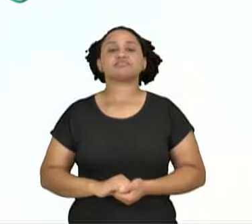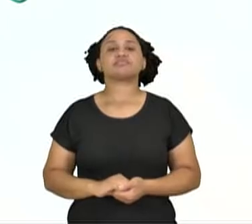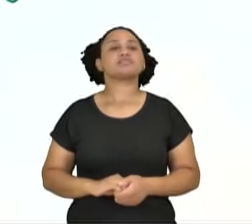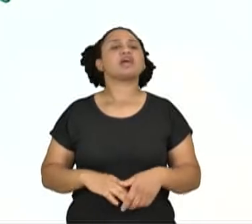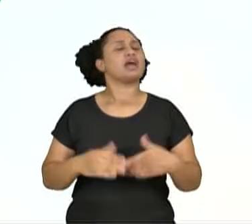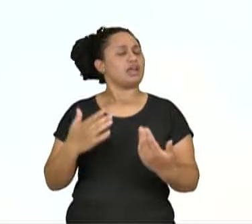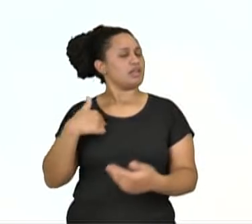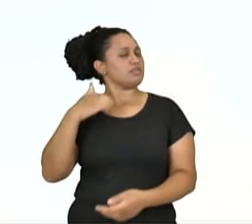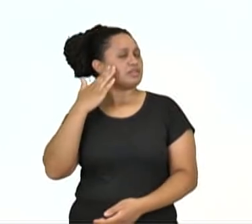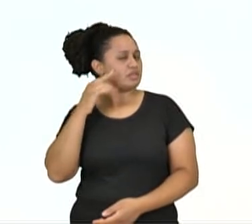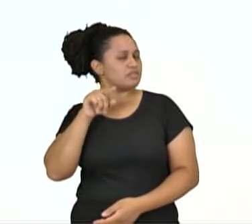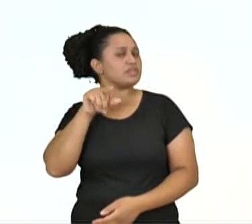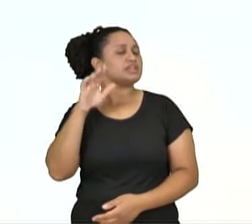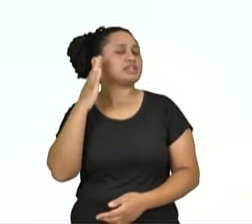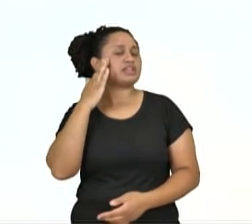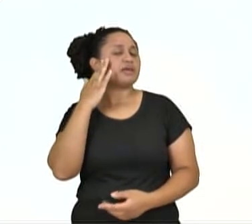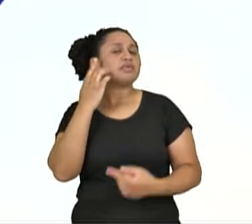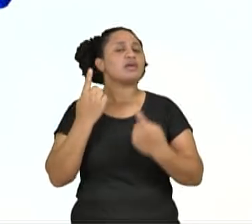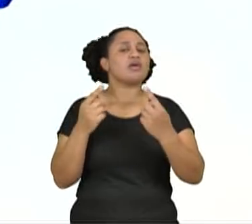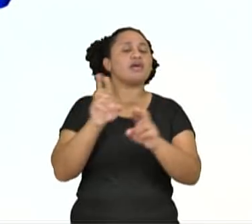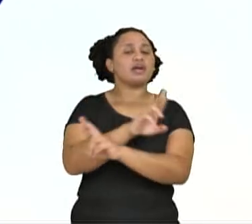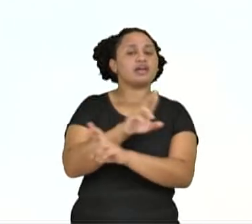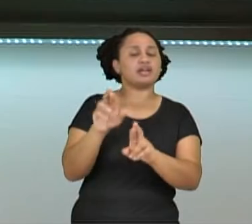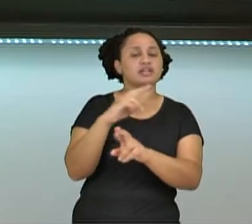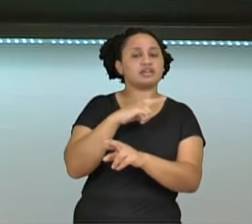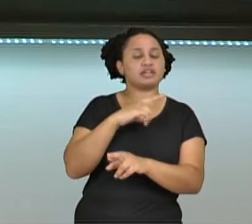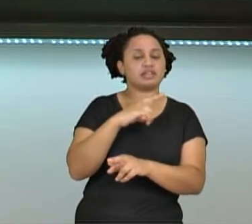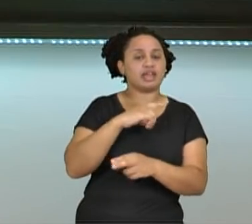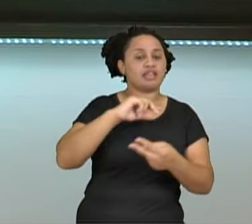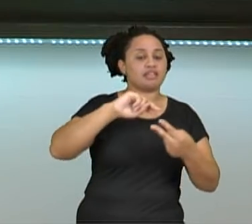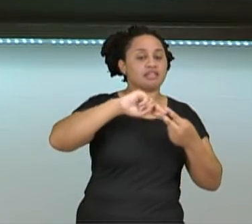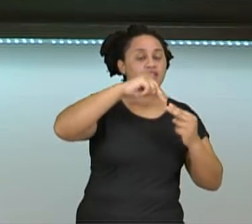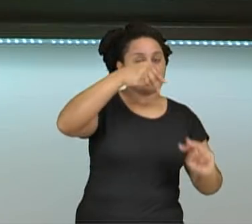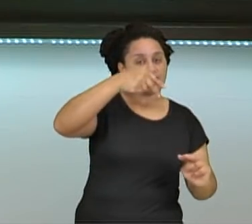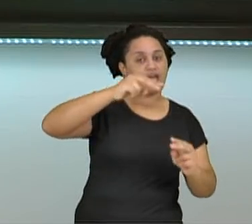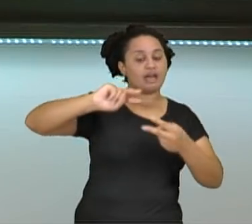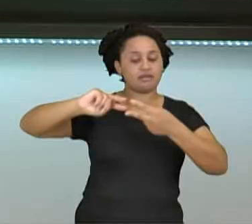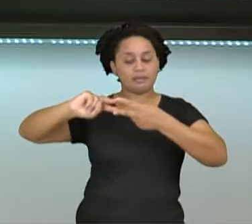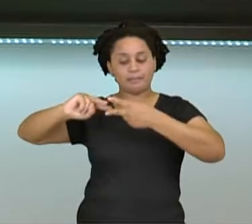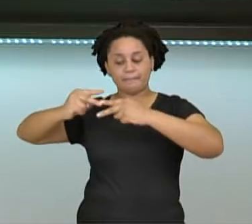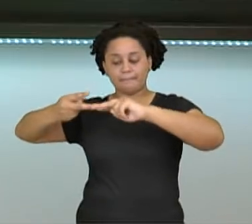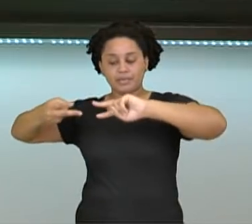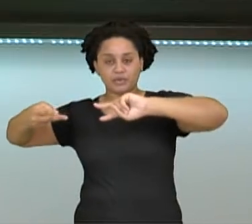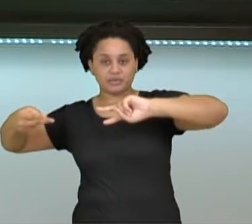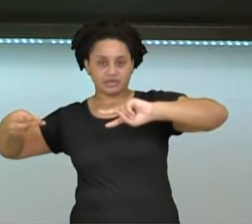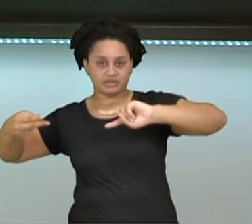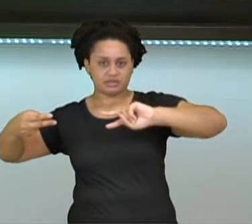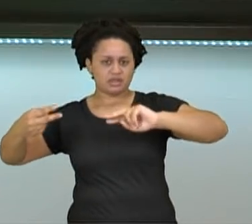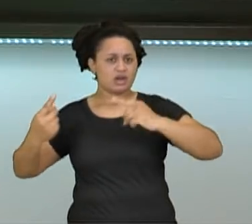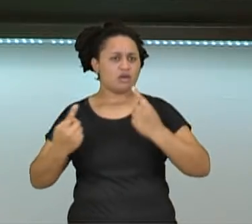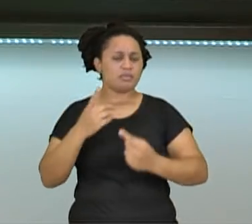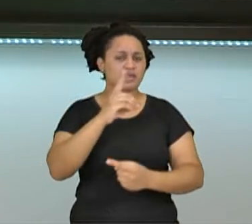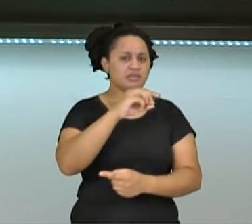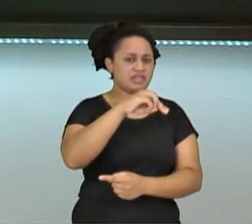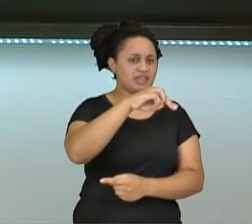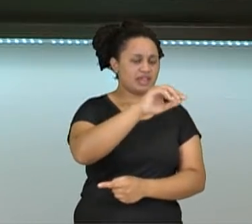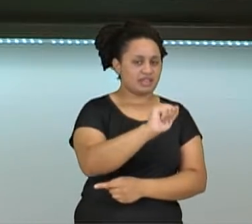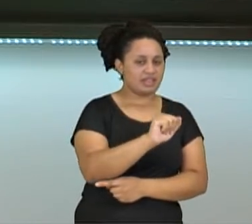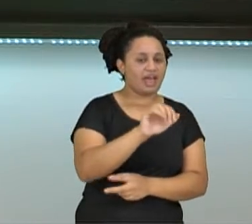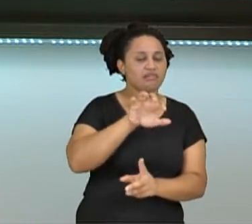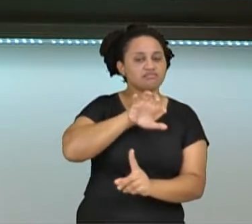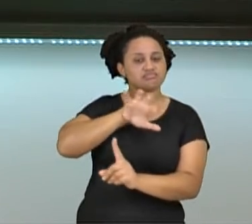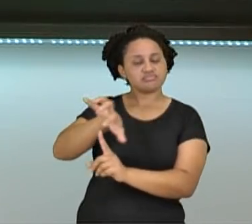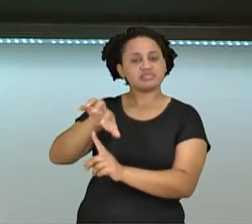Qual é a relação entre o DNA e as proteínas? O que você acha que uma coisa tem a ver com a outra? Como que o DNA interfere nas proteínas do seu